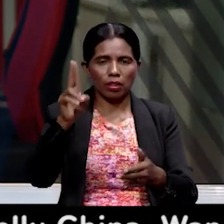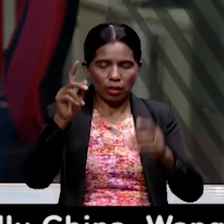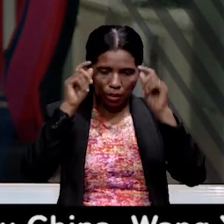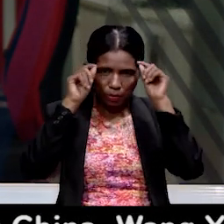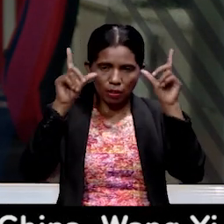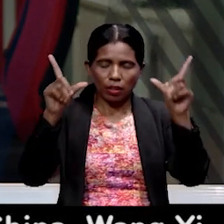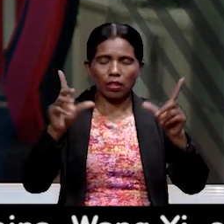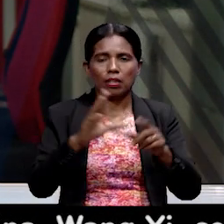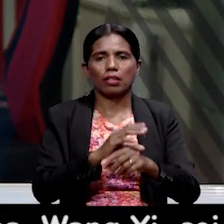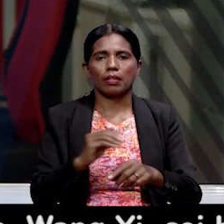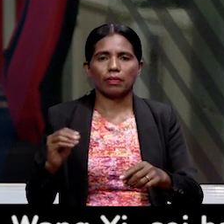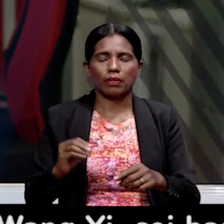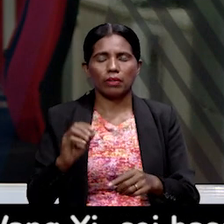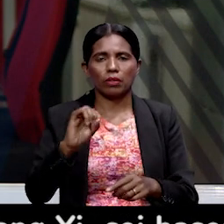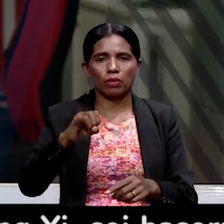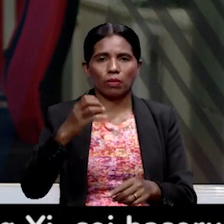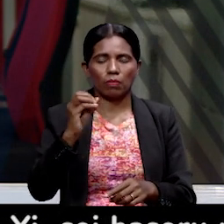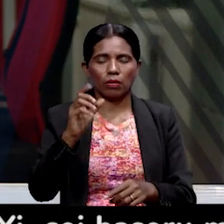II.